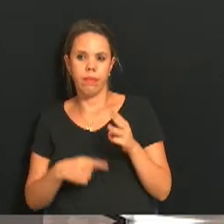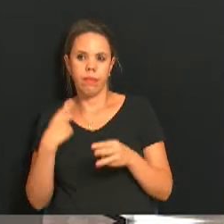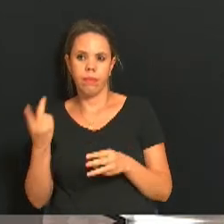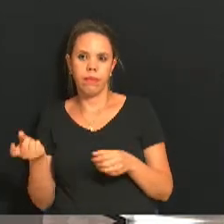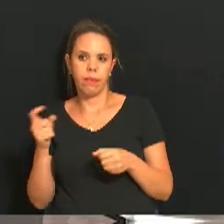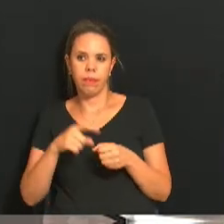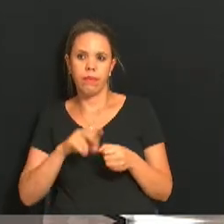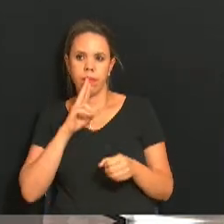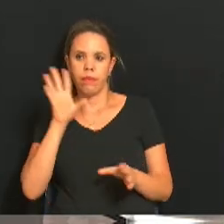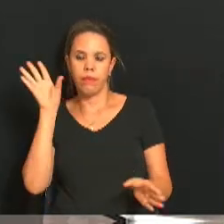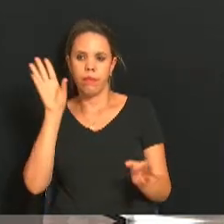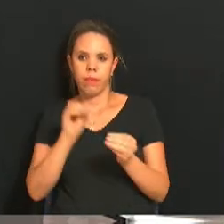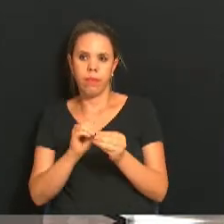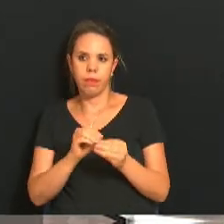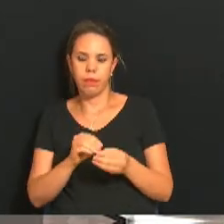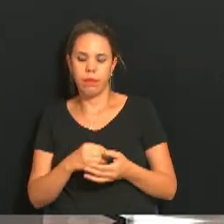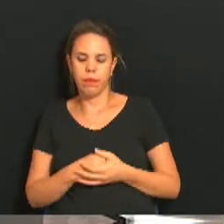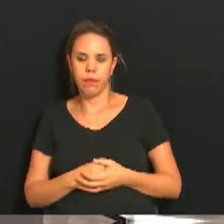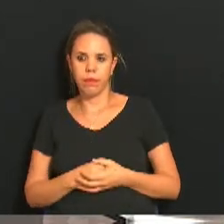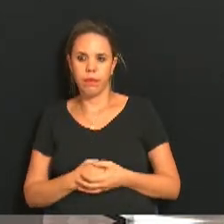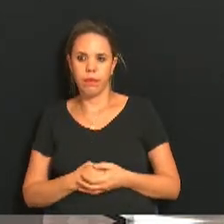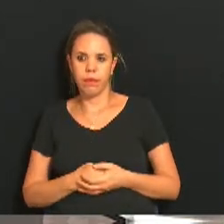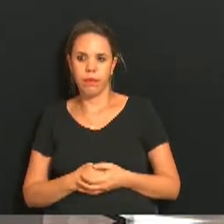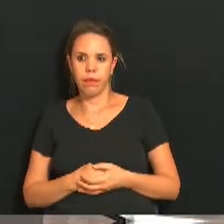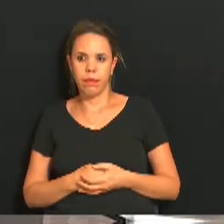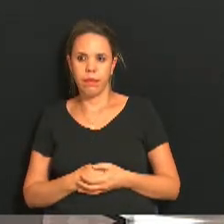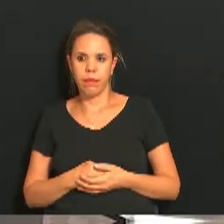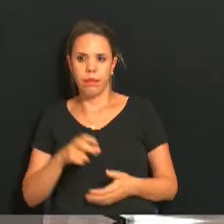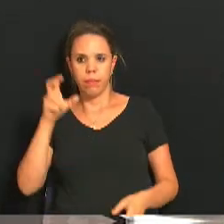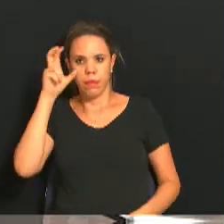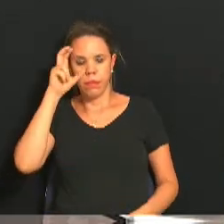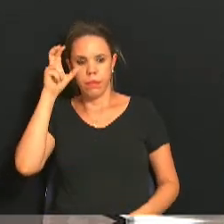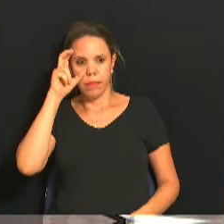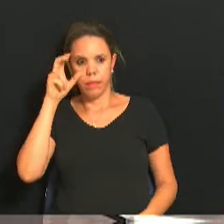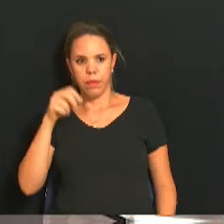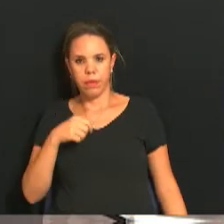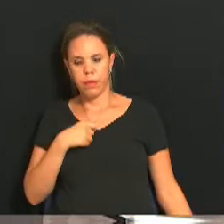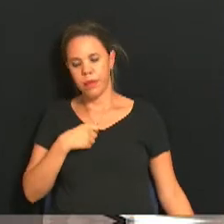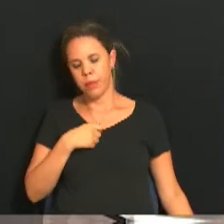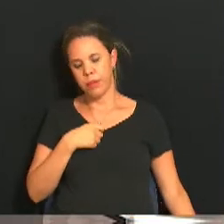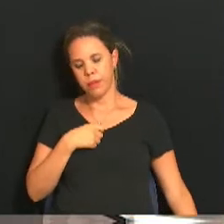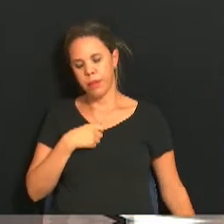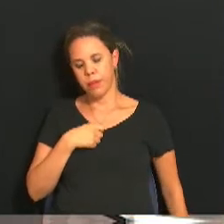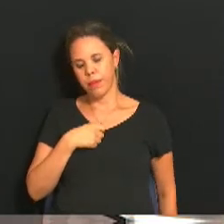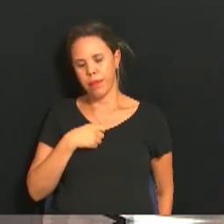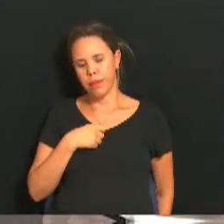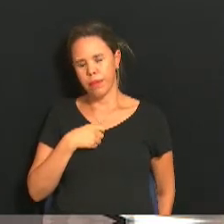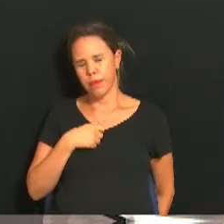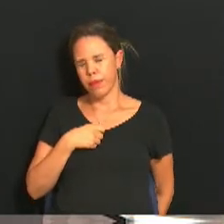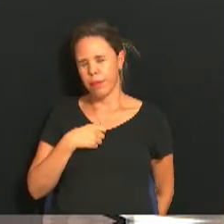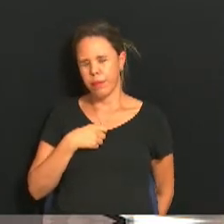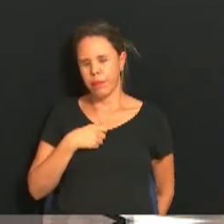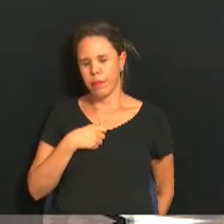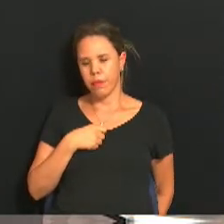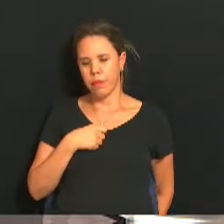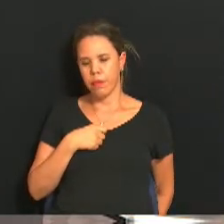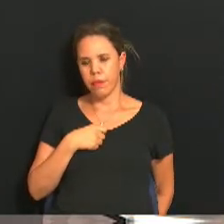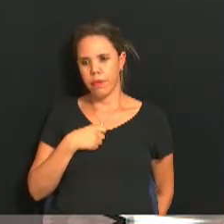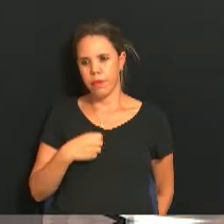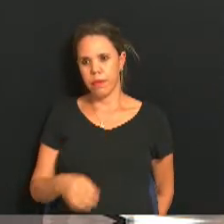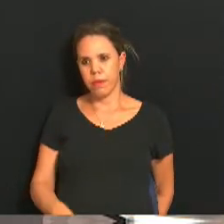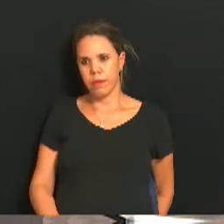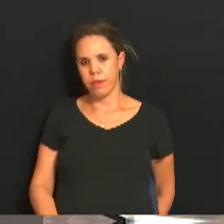é vocês vezes brilhante curling cabelo o Uber Só lamento